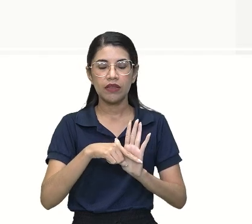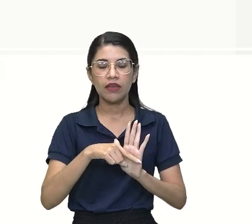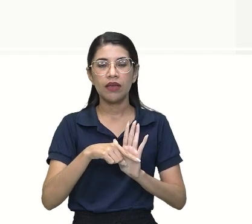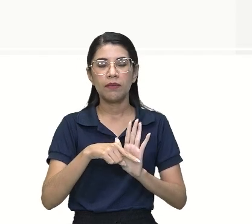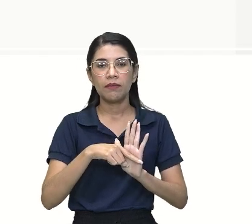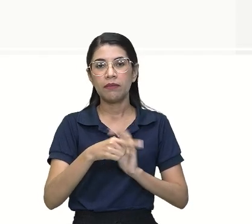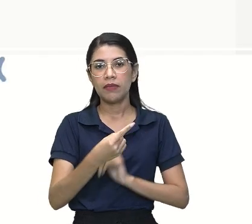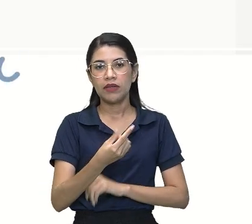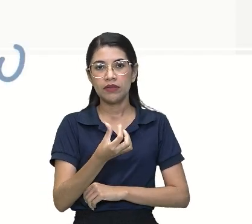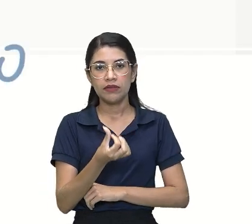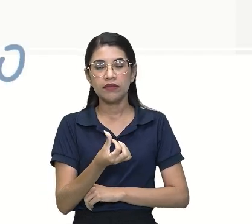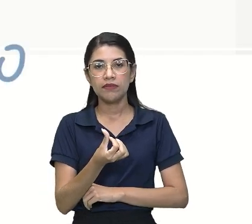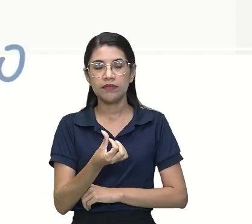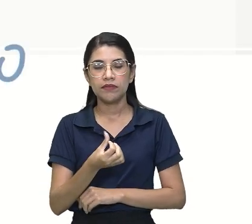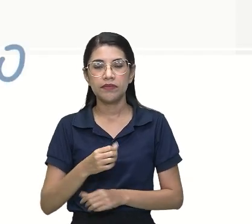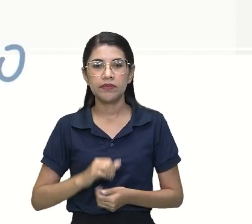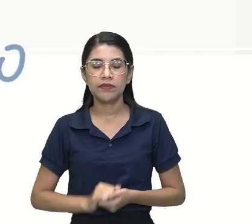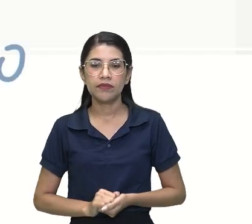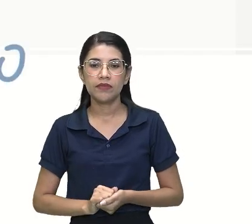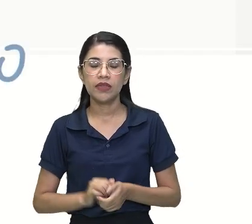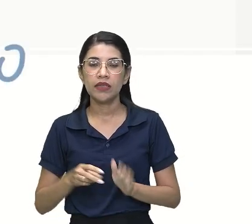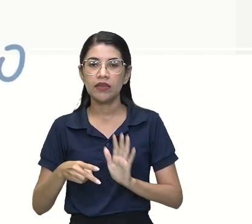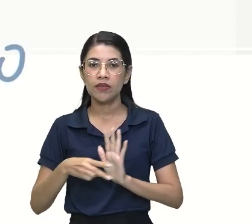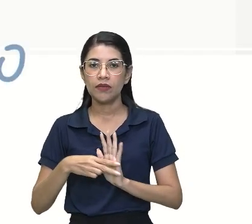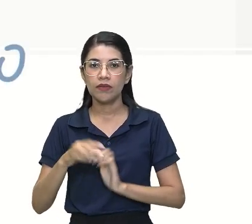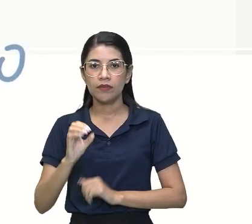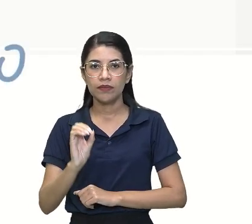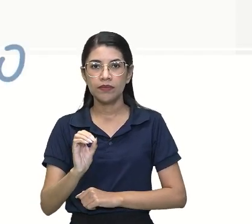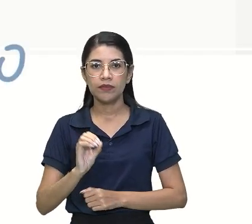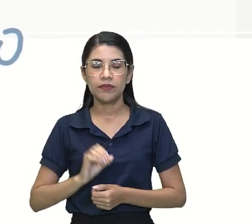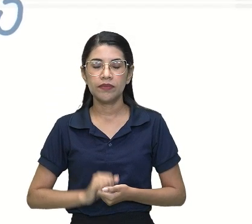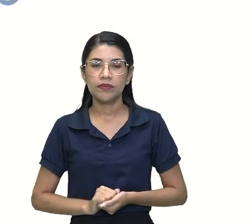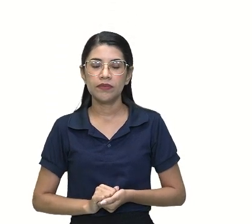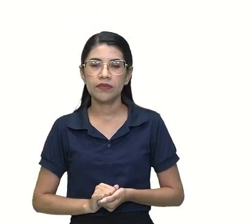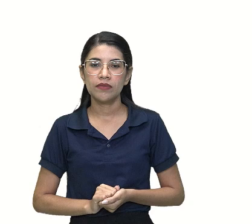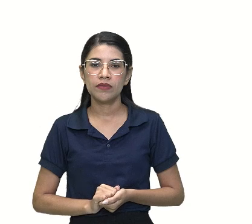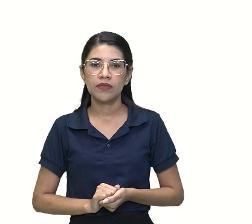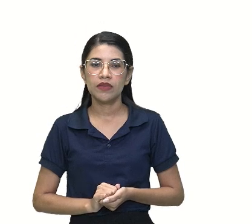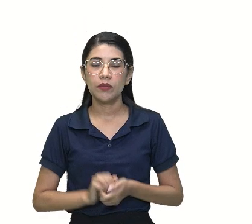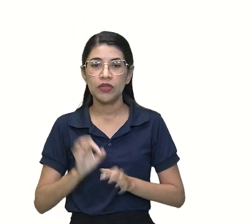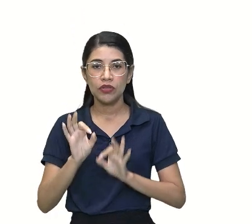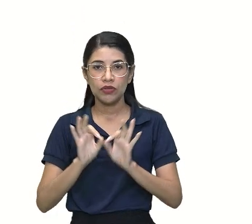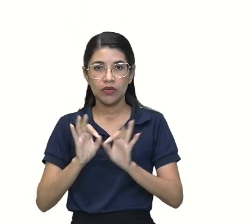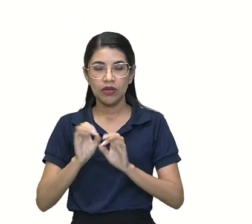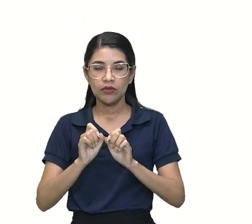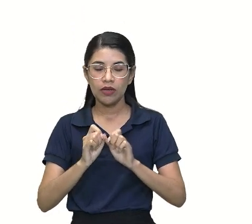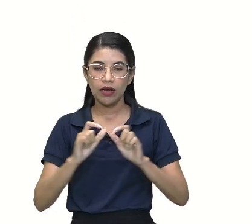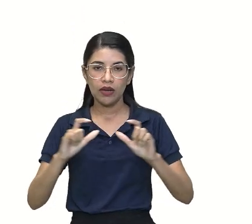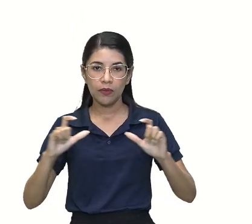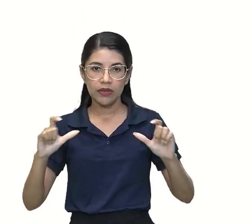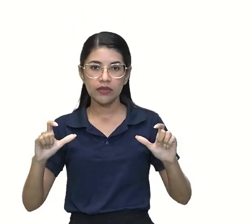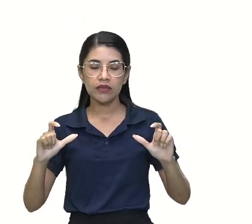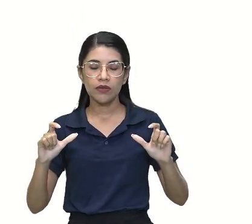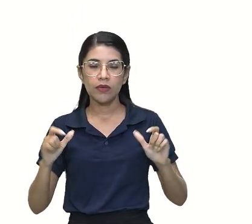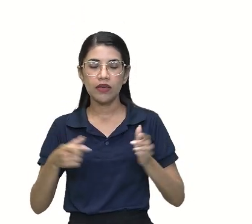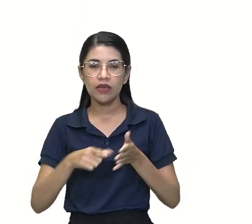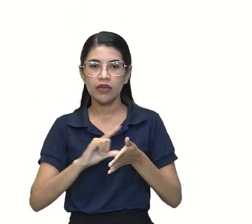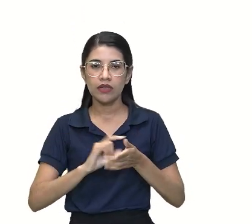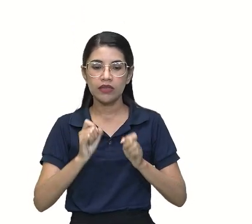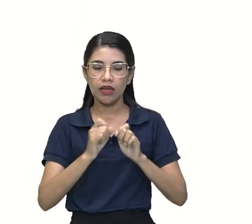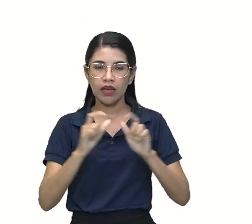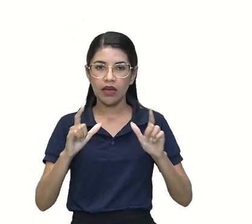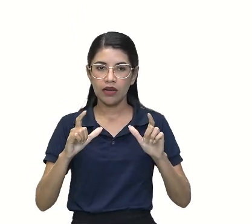16 igual a 0, tá bom? Expandimos aí aquela equação reduzida,